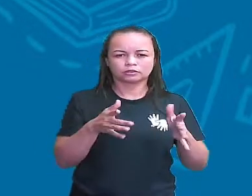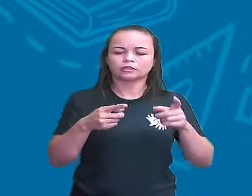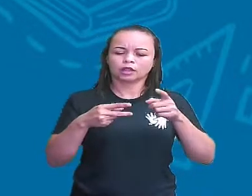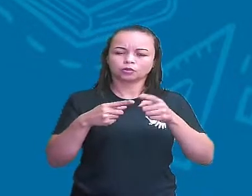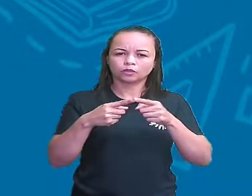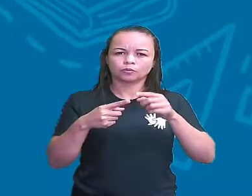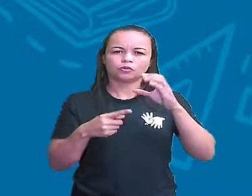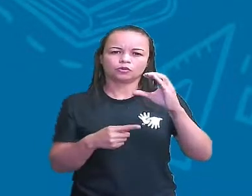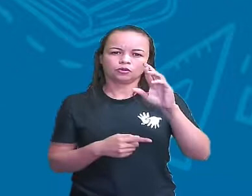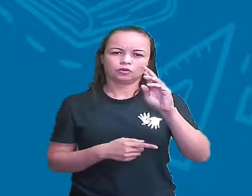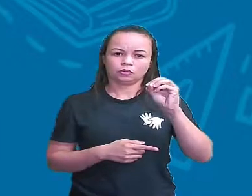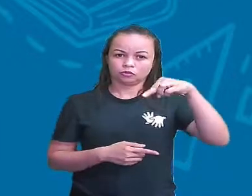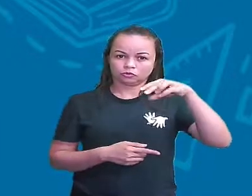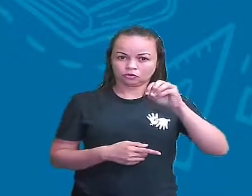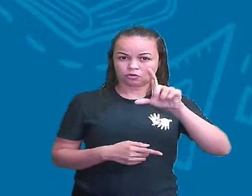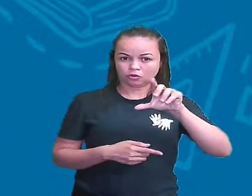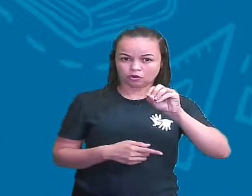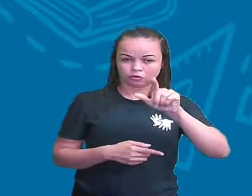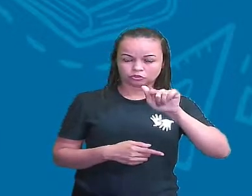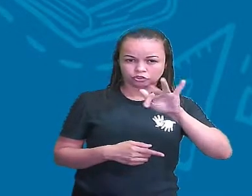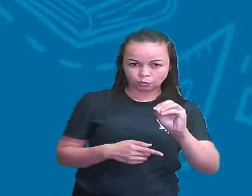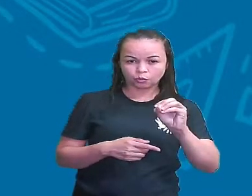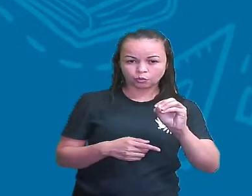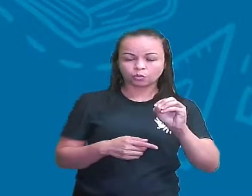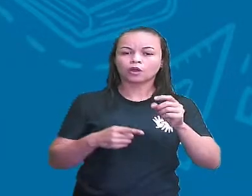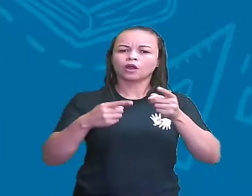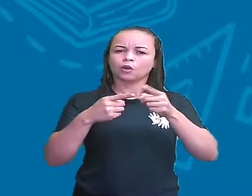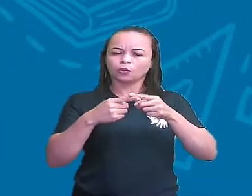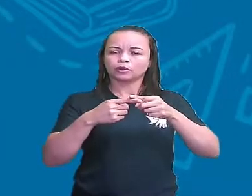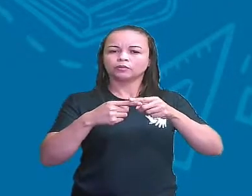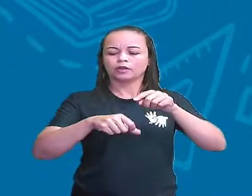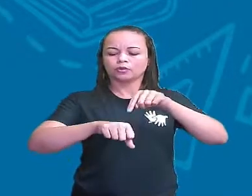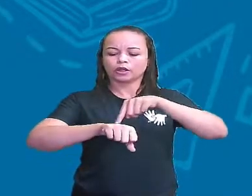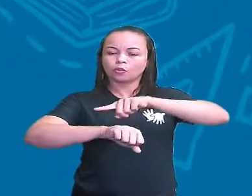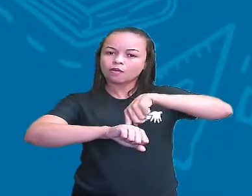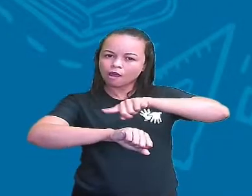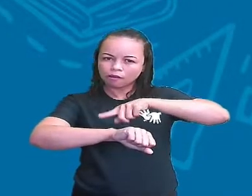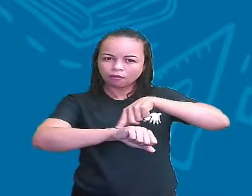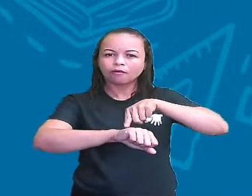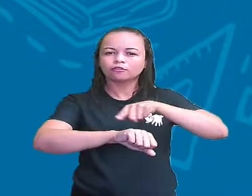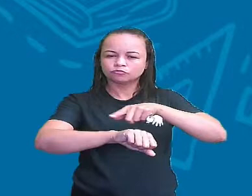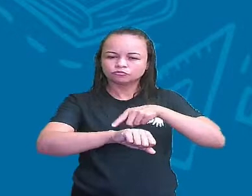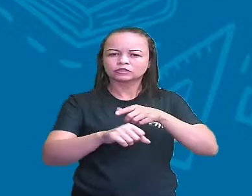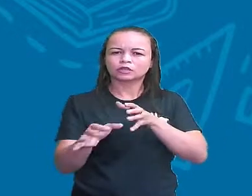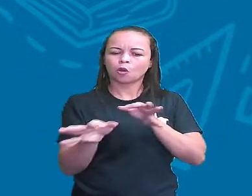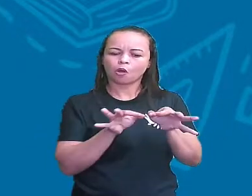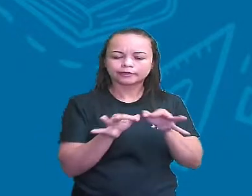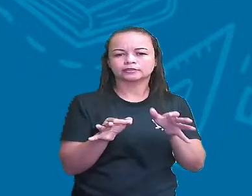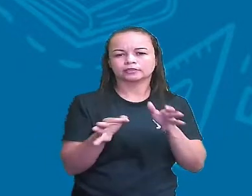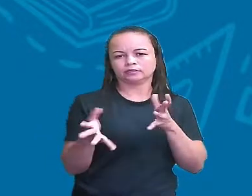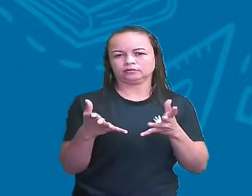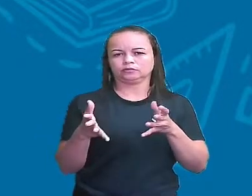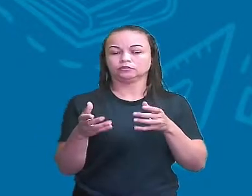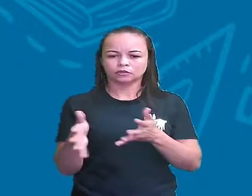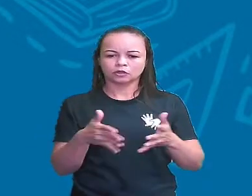e a gente tem o tempo histórico. O primeiro, que é o tempo cronológico, ele é onde nós organizamos as